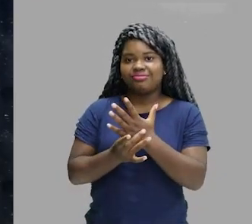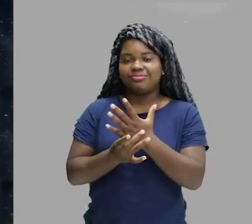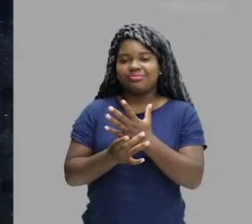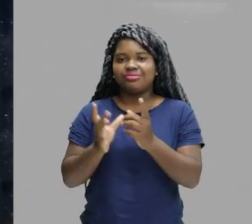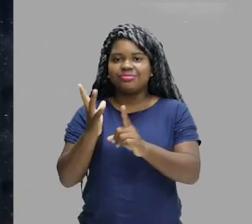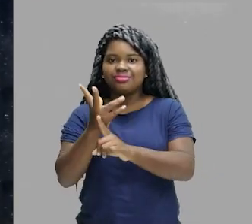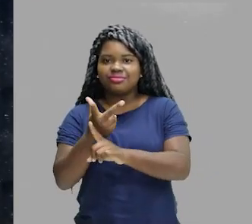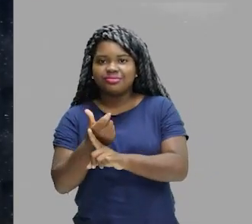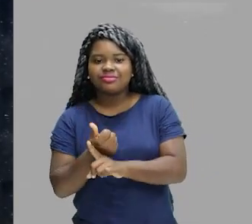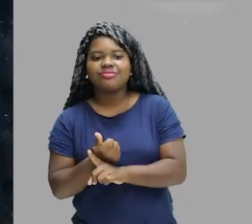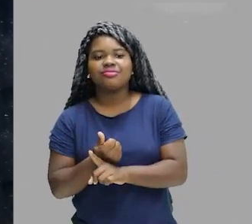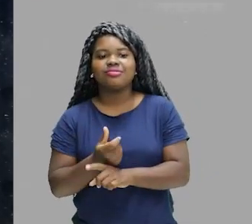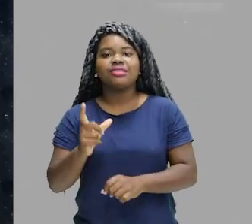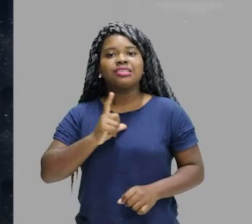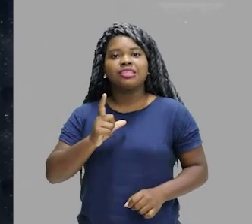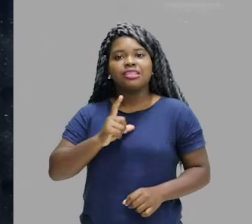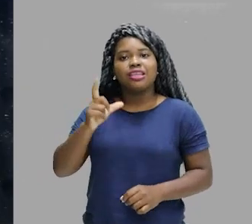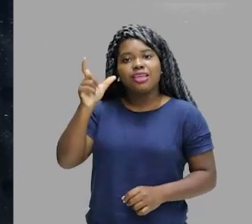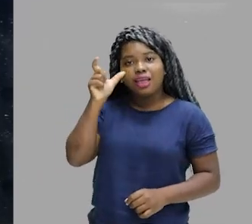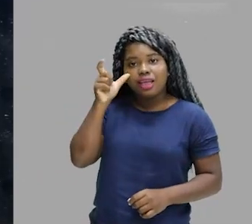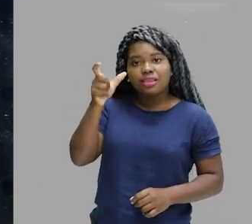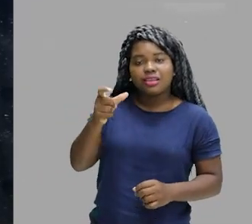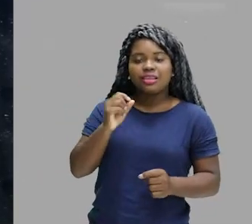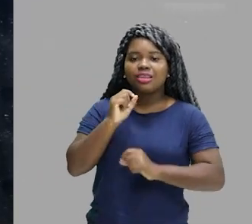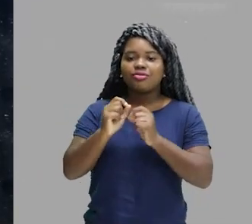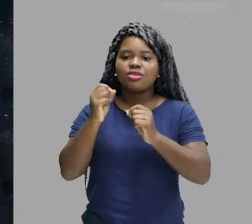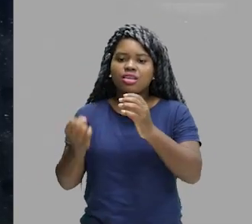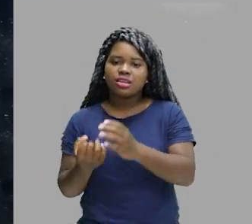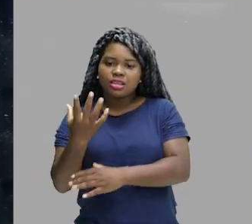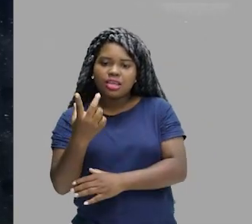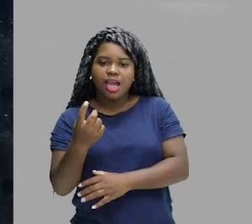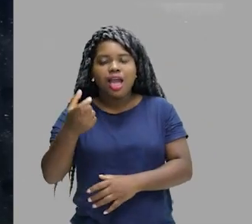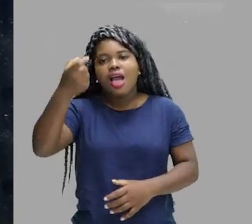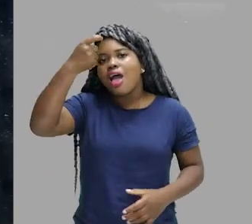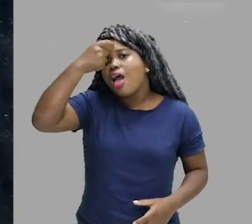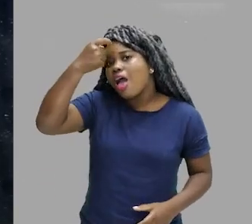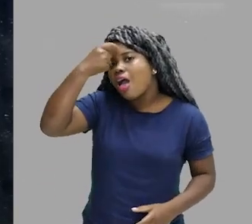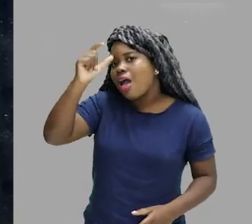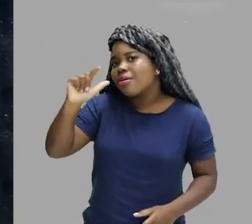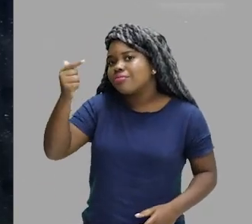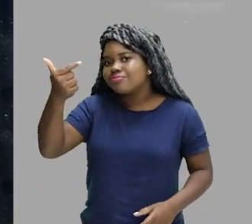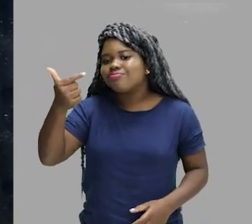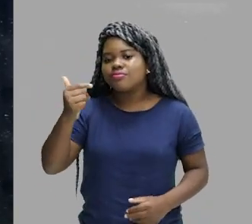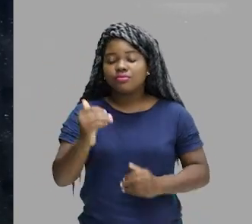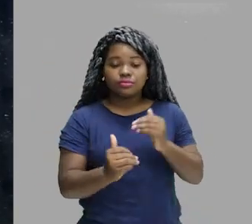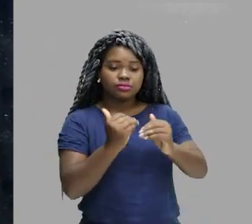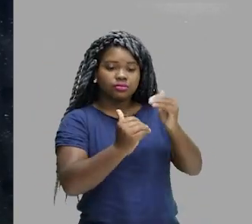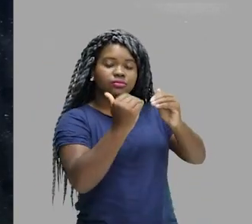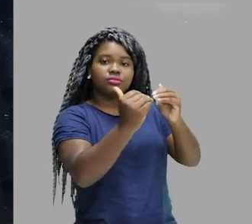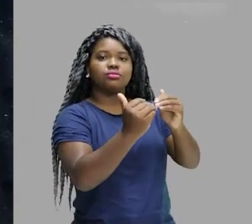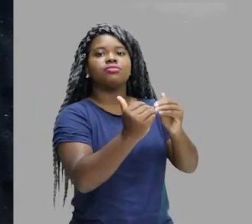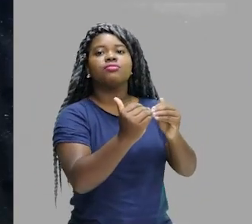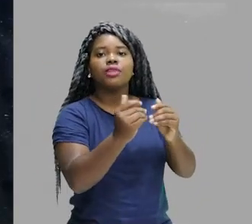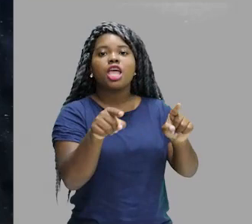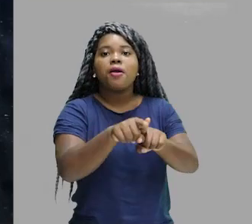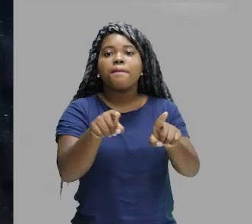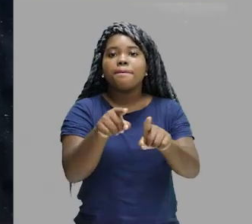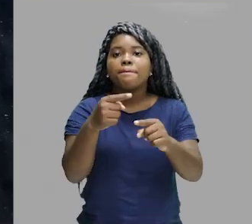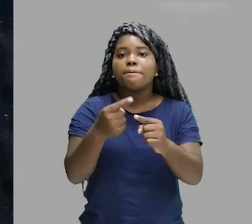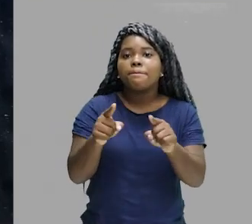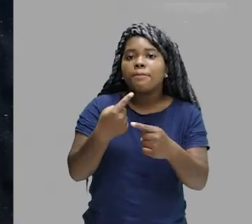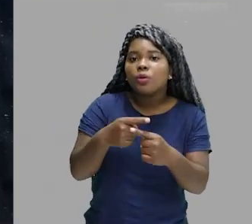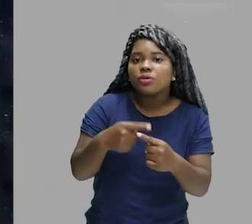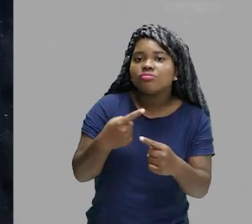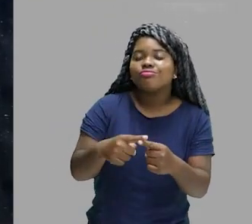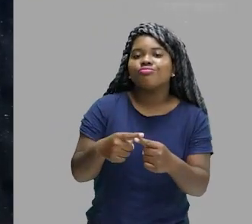Essa arquitetura do realismo, ela tem um negócio interessante que é criar novas concepções de construções. Por quê? Porque a arte, como, a